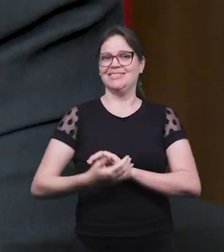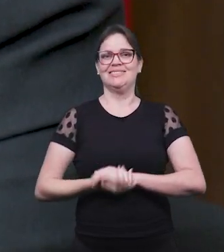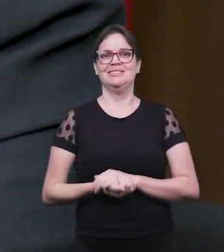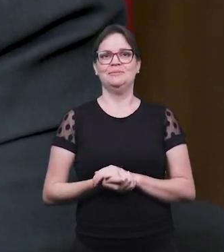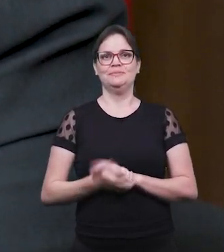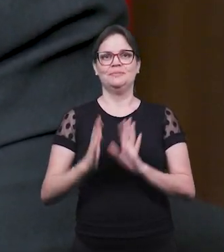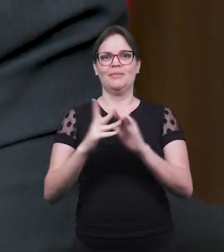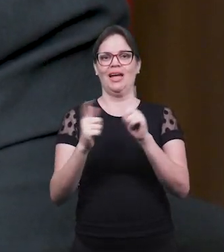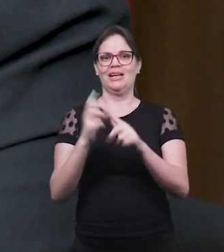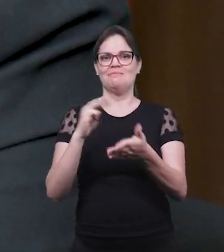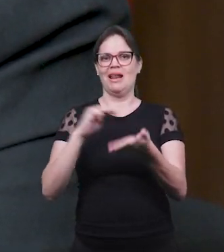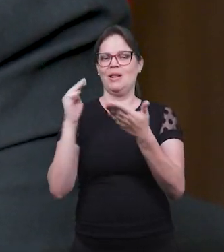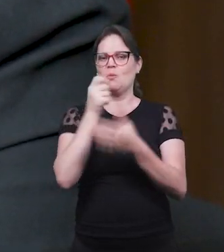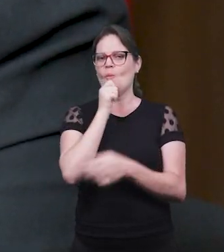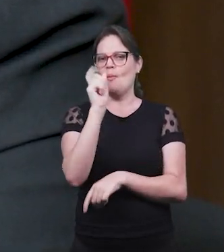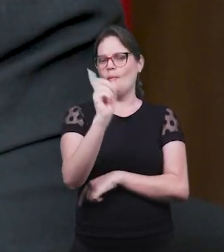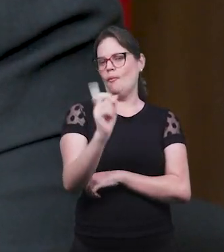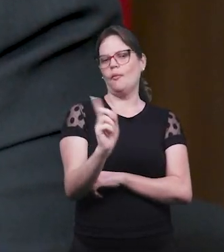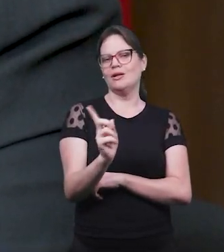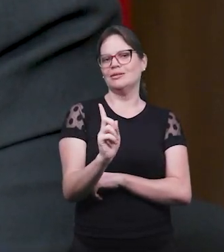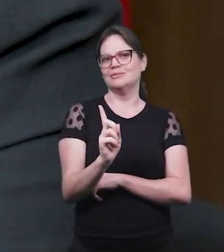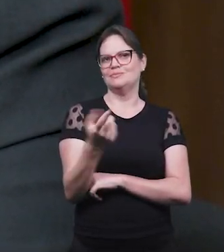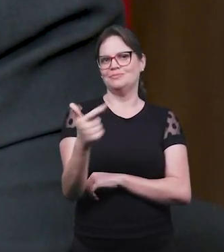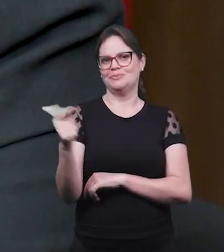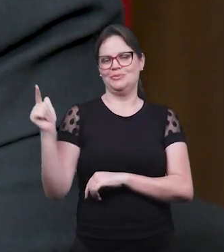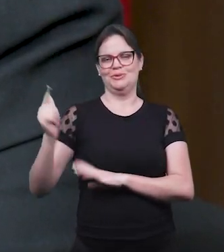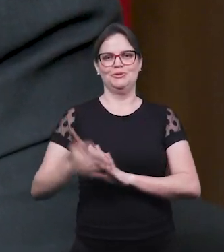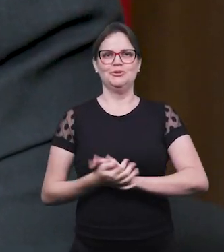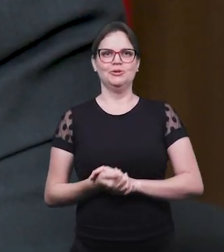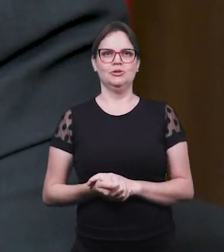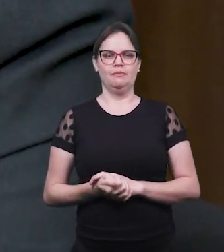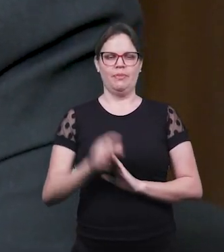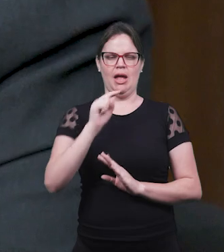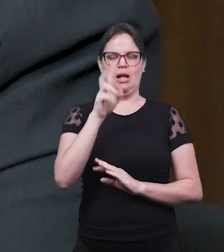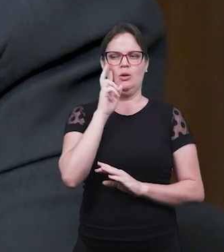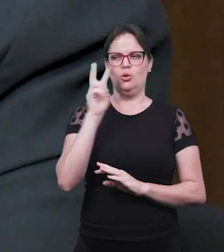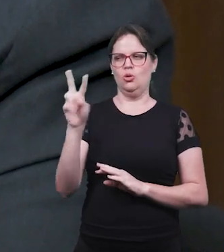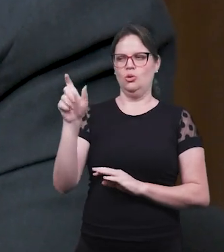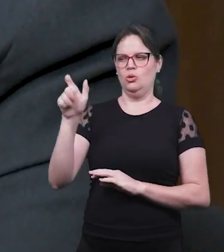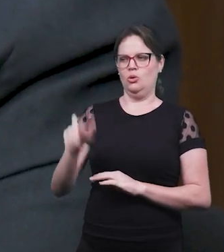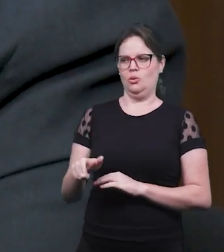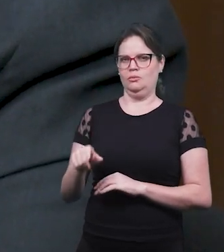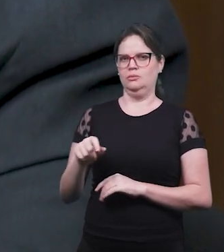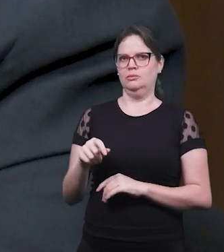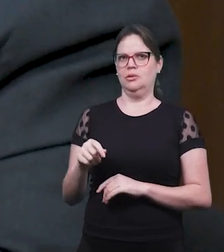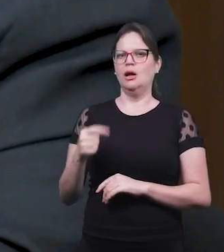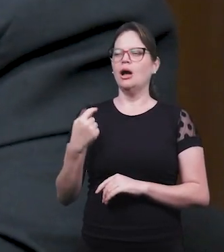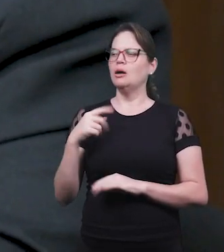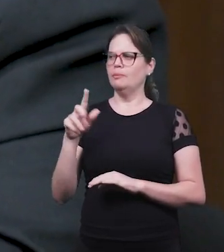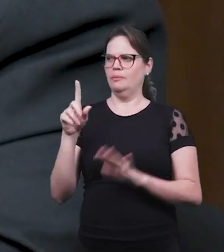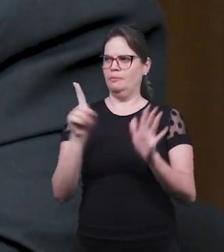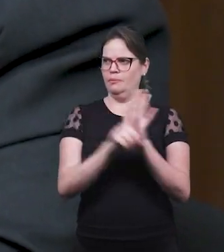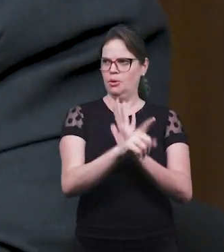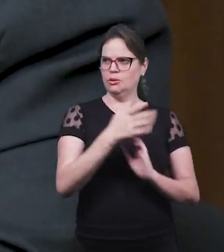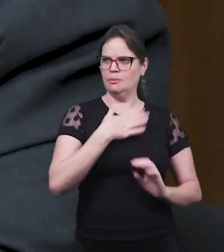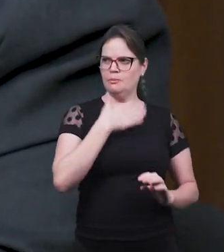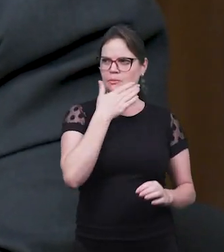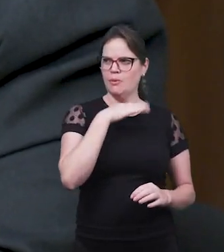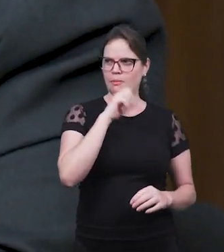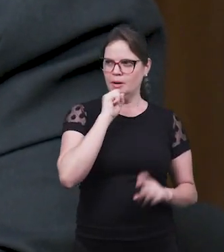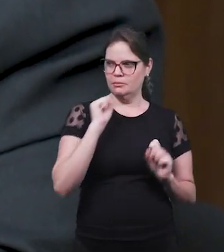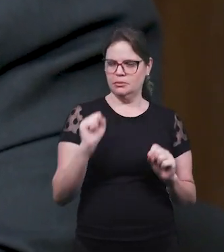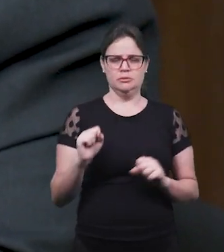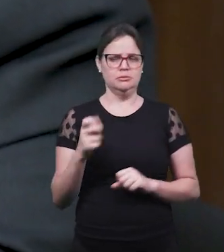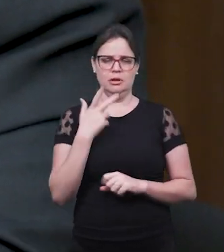A Igreja Maranata não tinha começado ainda. Ela olhou para ele e falou assim: posso perguntar ao meu pai? E ele disse: